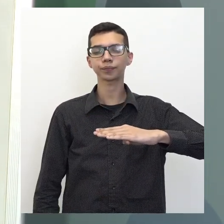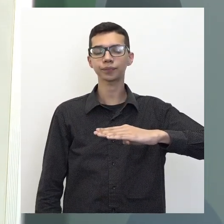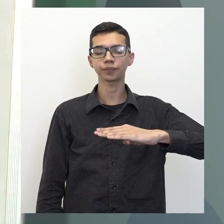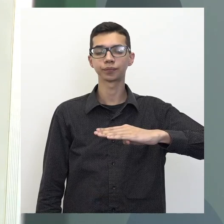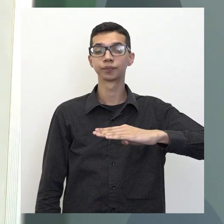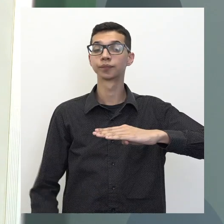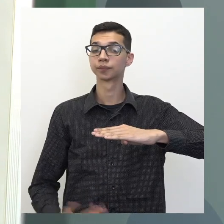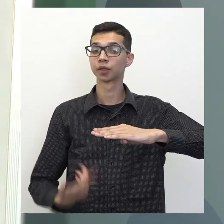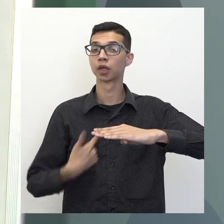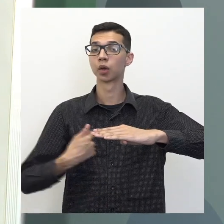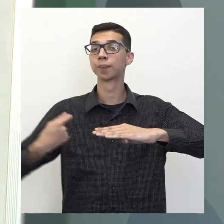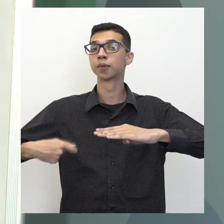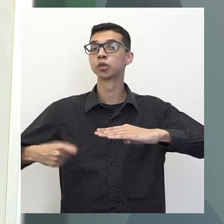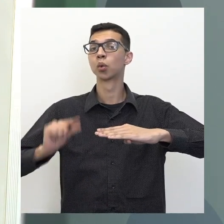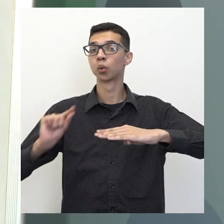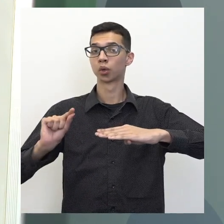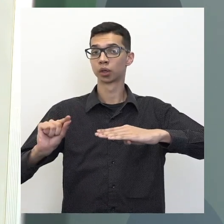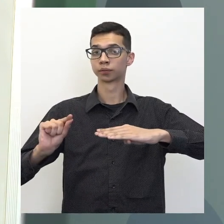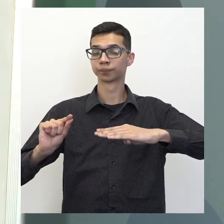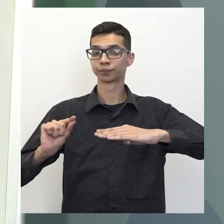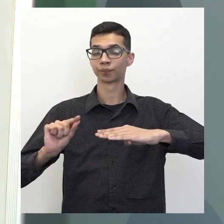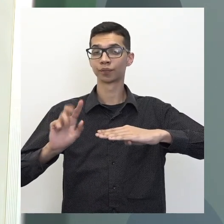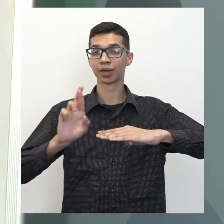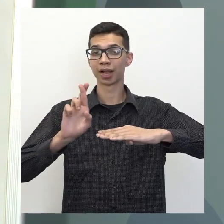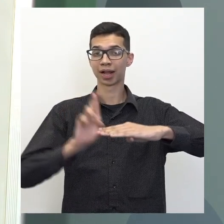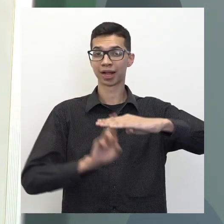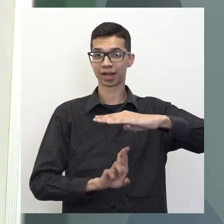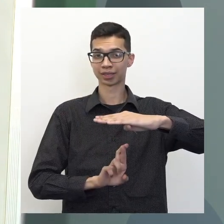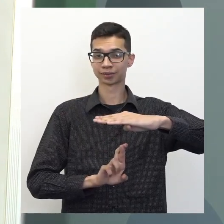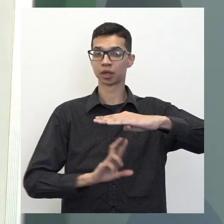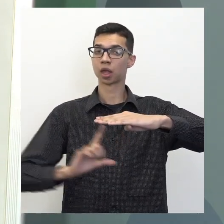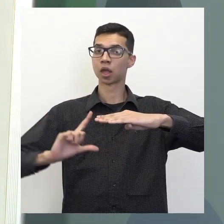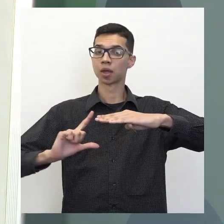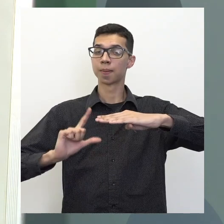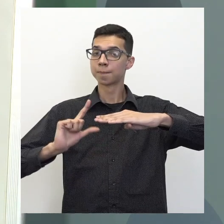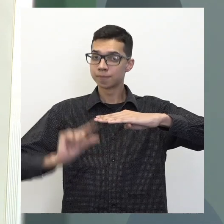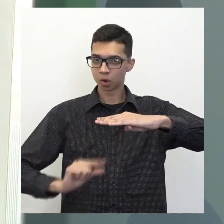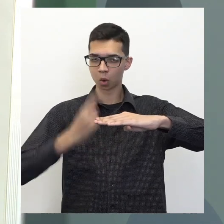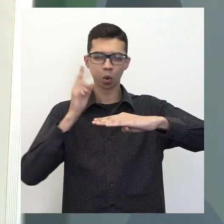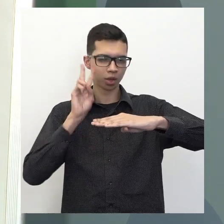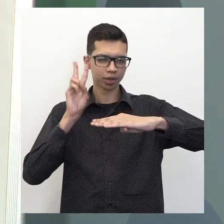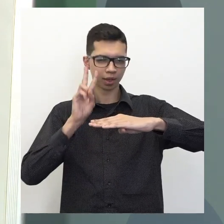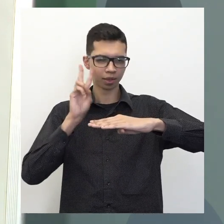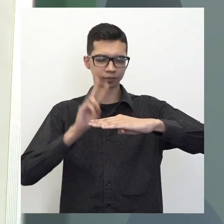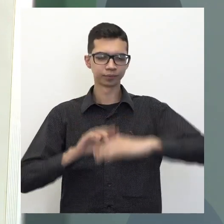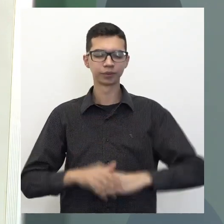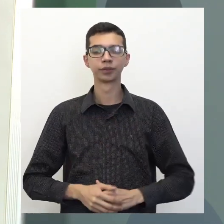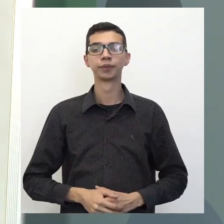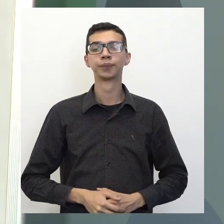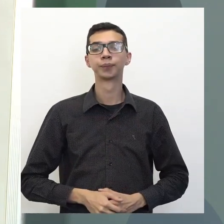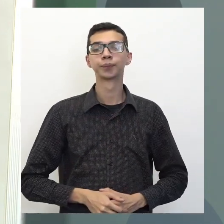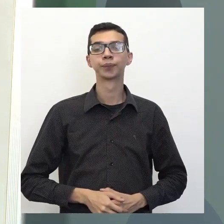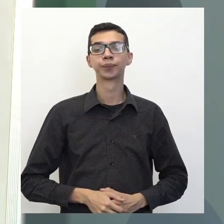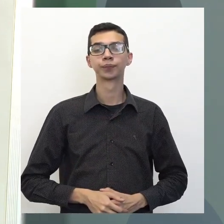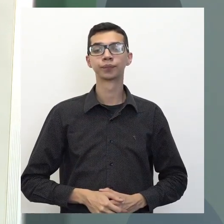ter uma quantidade menor de reagentes, você concorda? Lembra do inversamente proporcional? Ó, só para